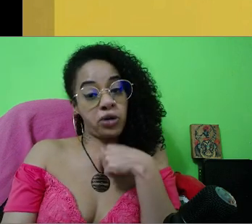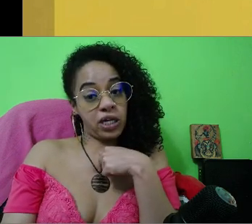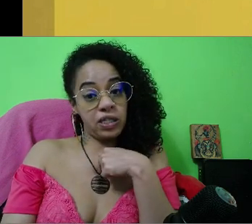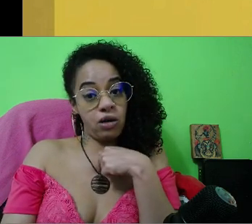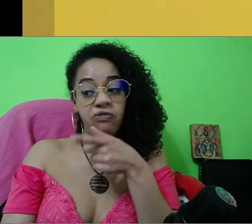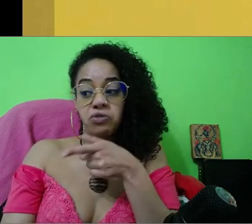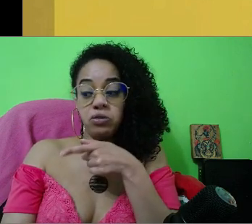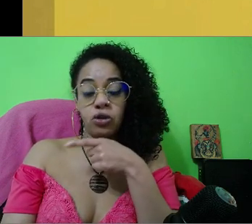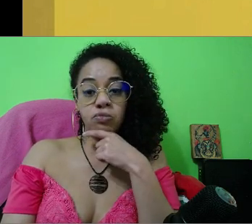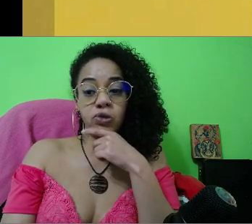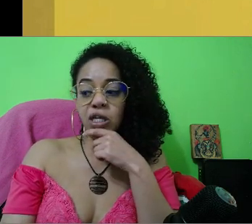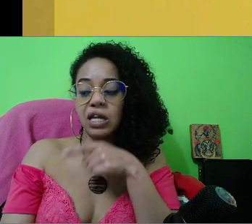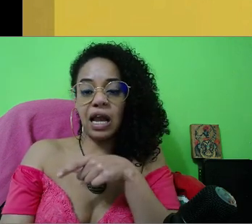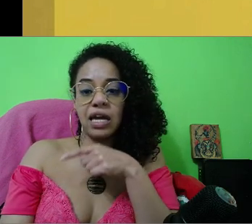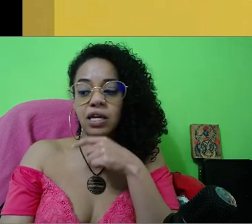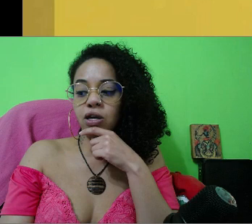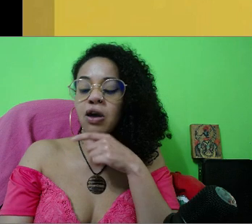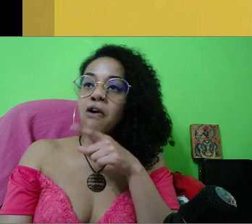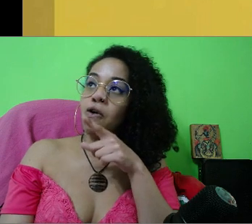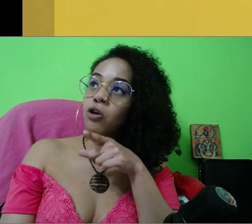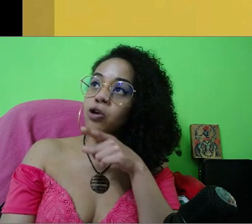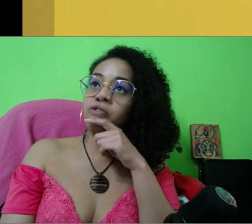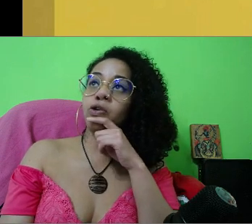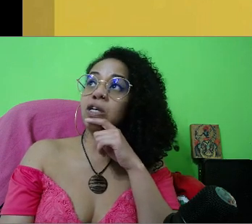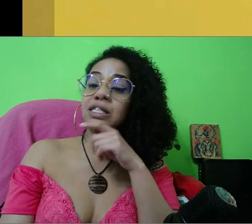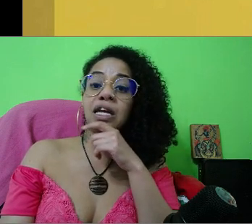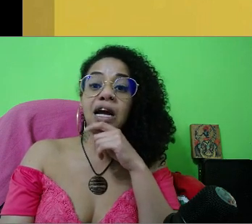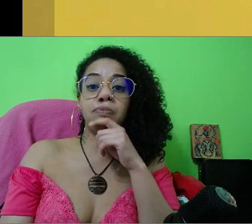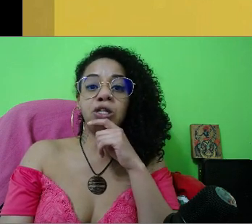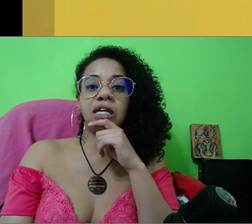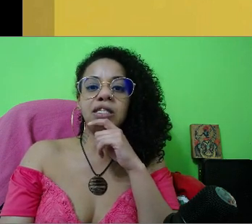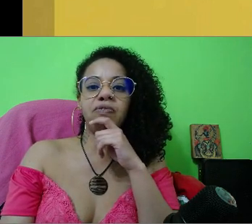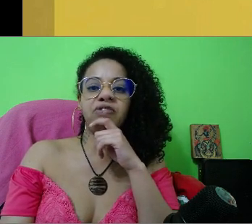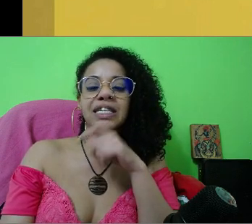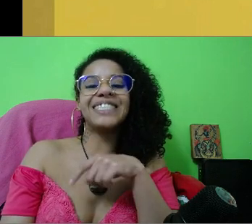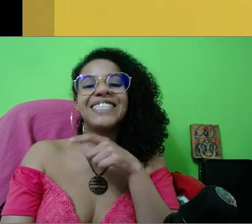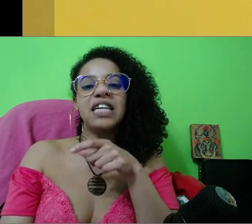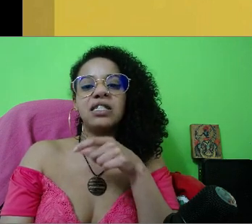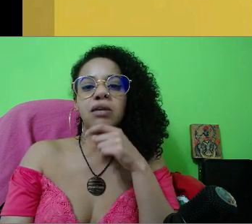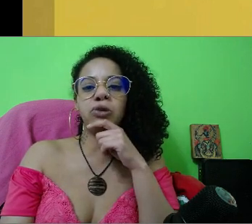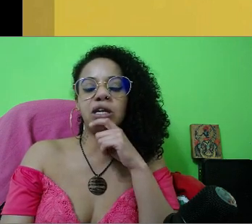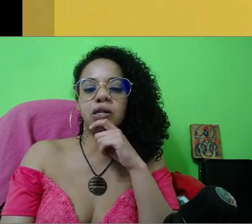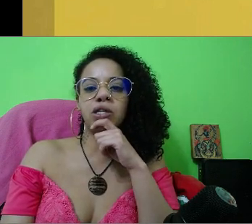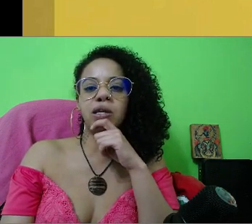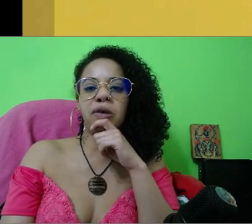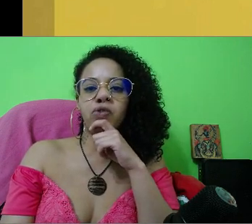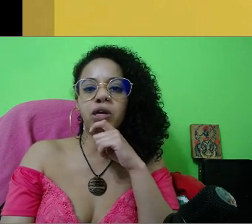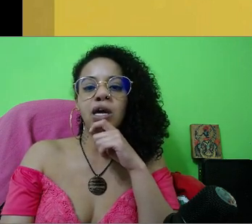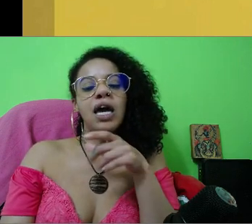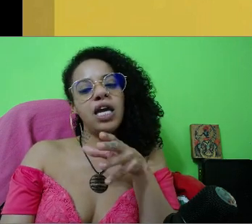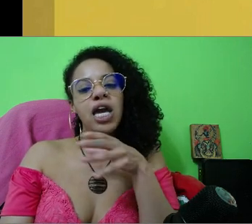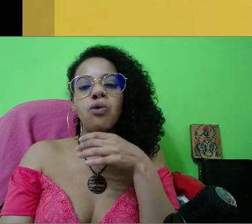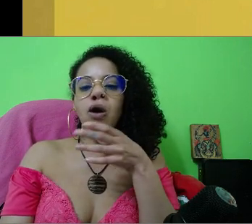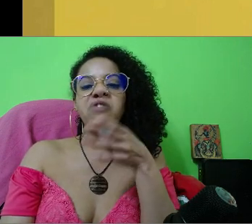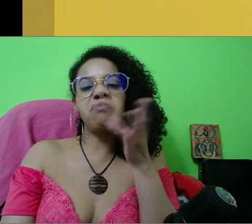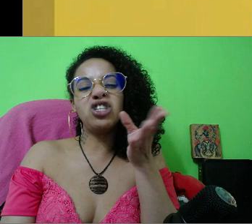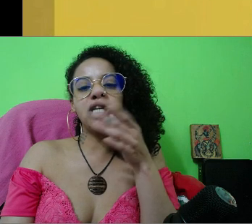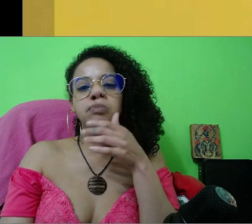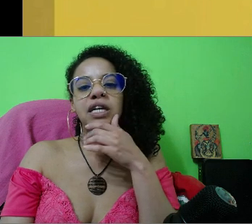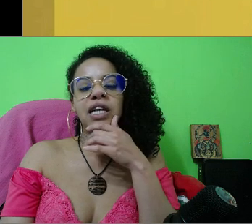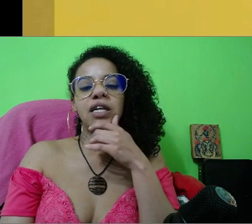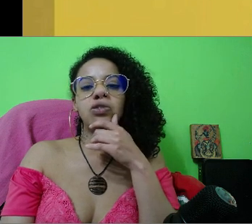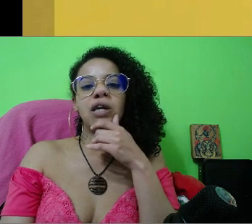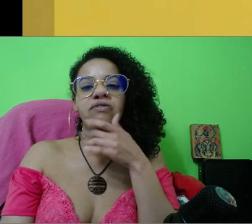é isso porque se eu fui todo mundo que tá lá e que olhou e falou o que será que a moderação vai fazer sem ser moderador também foi e eu